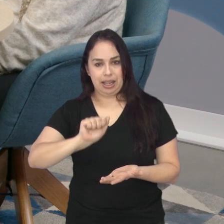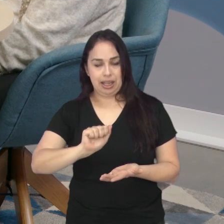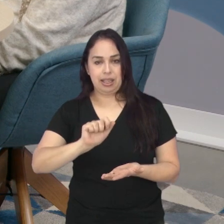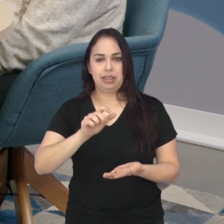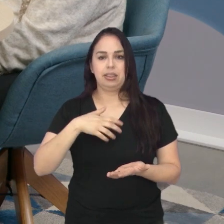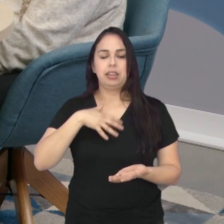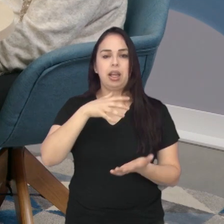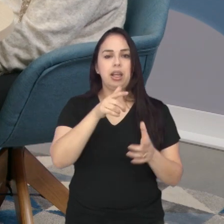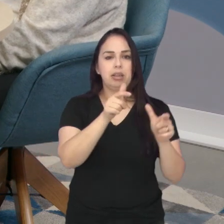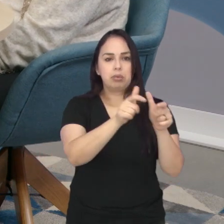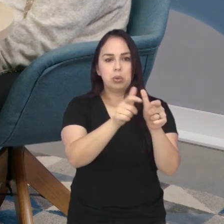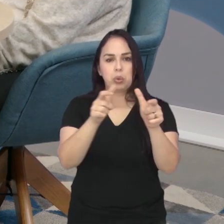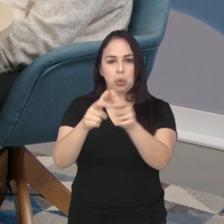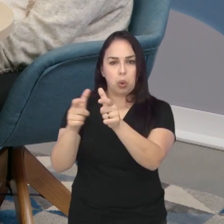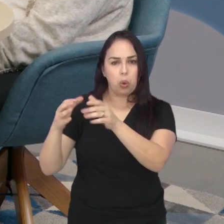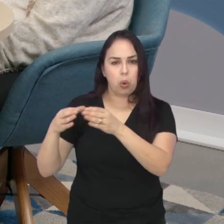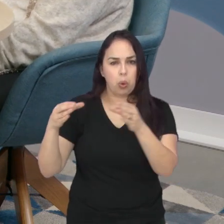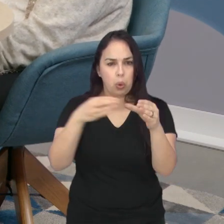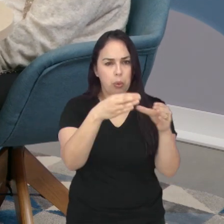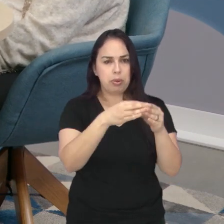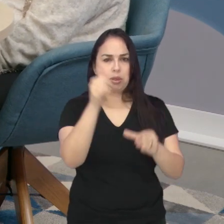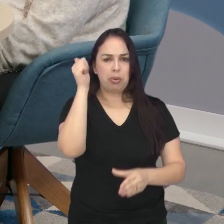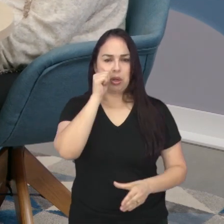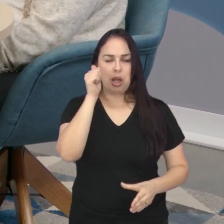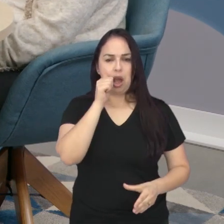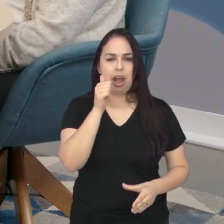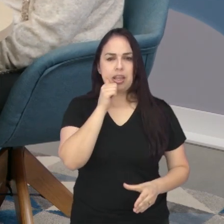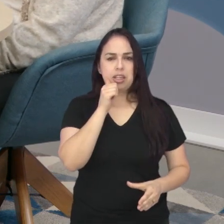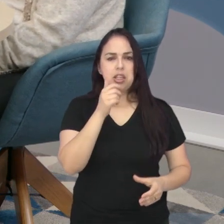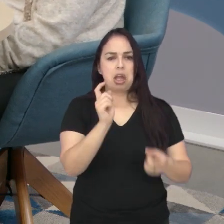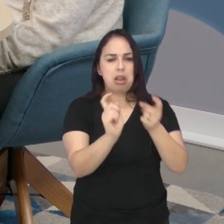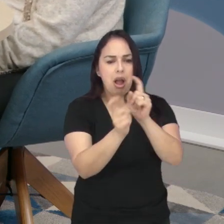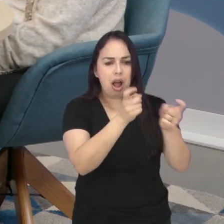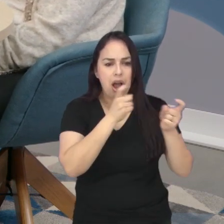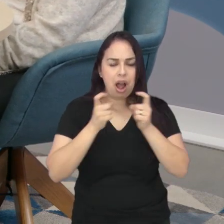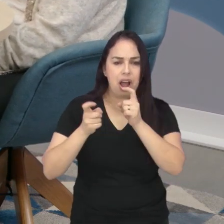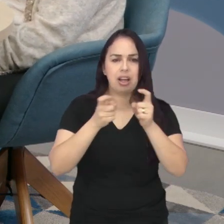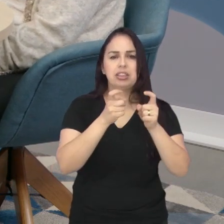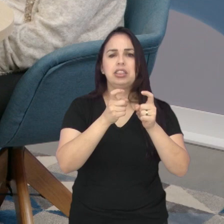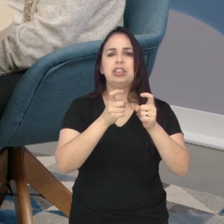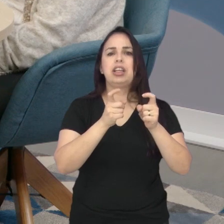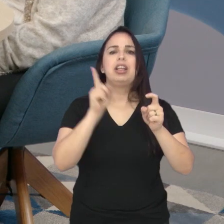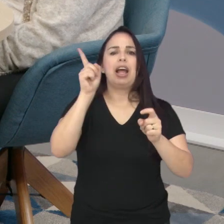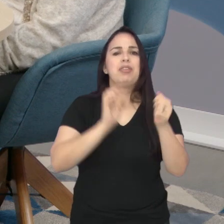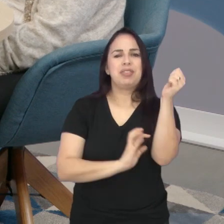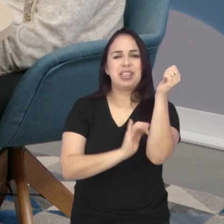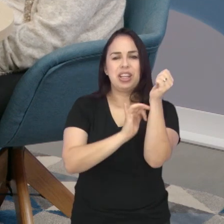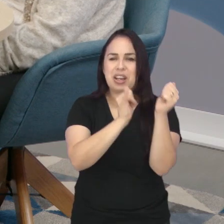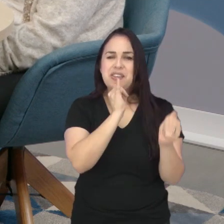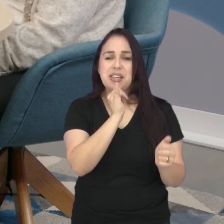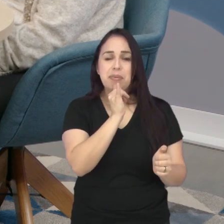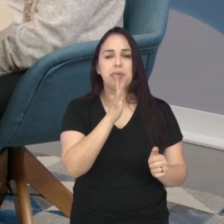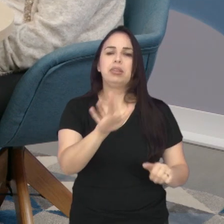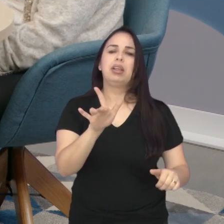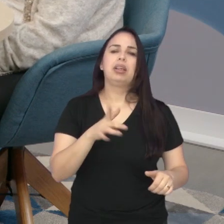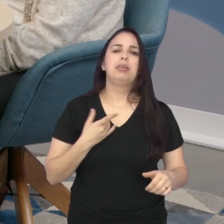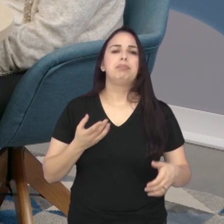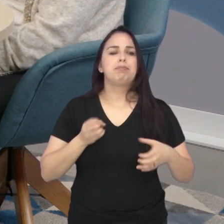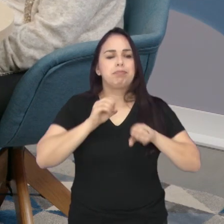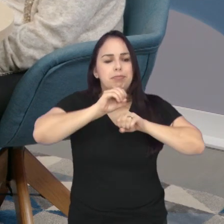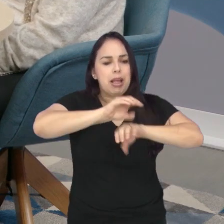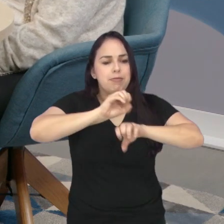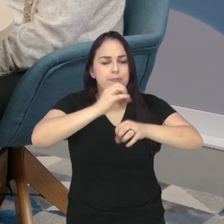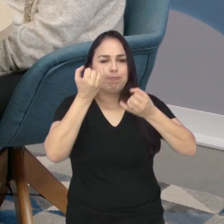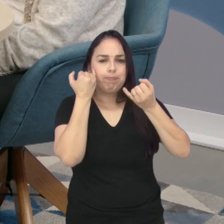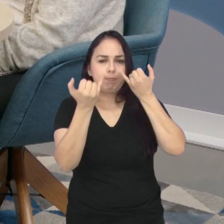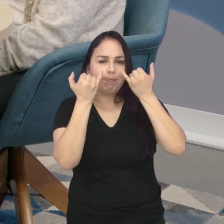mulheres que muitas vezes se reúnem em parques, como Vicente Naranha, para levar essa informação, porque eu acho que esse é o caminho,